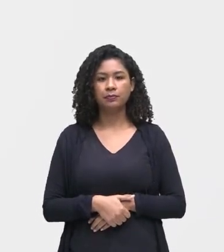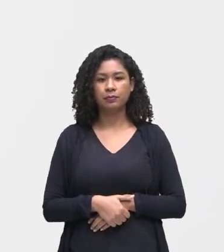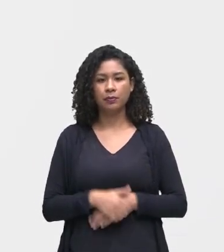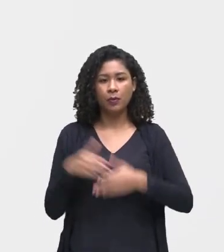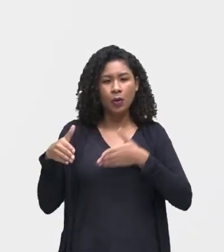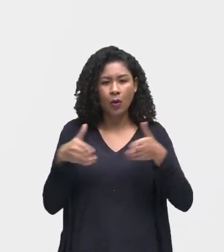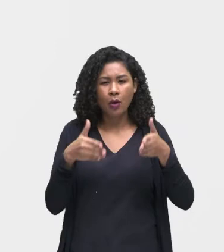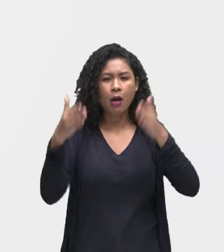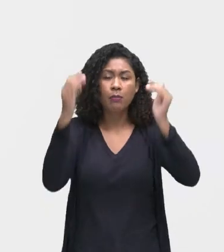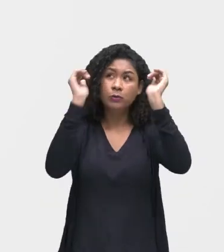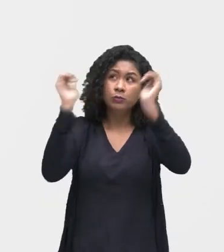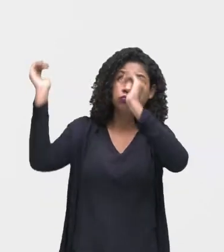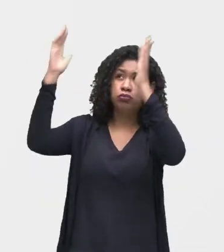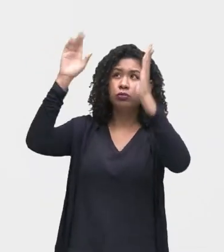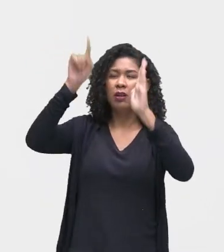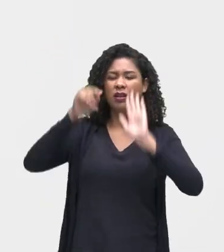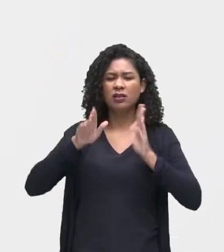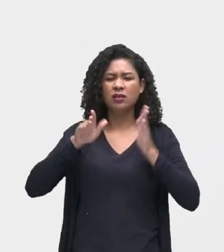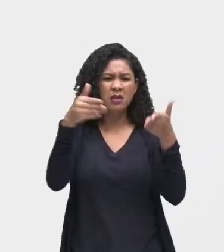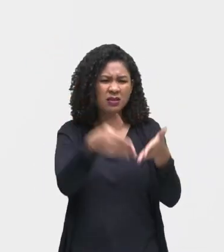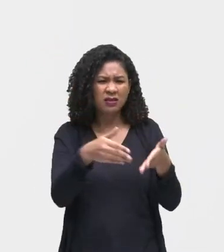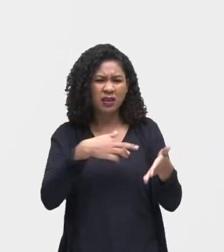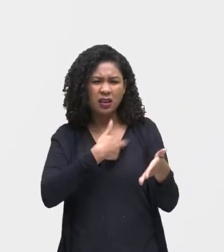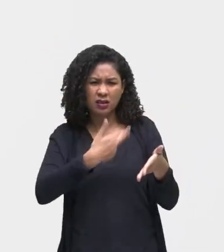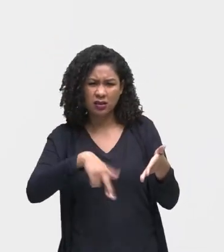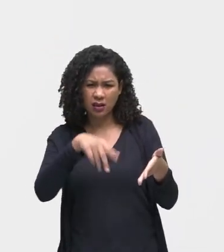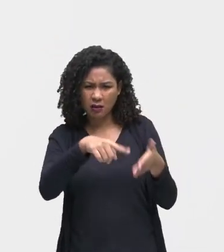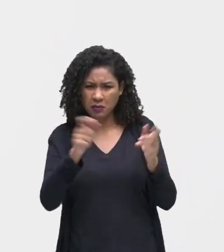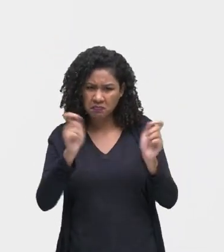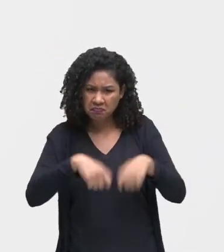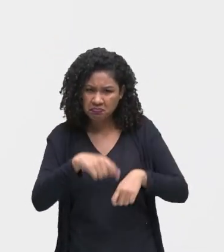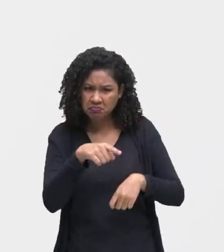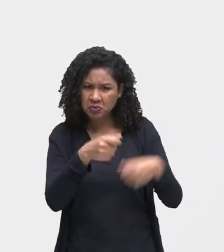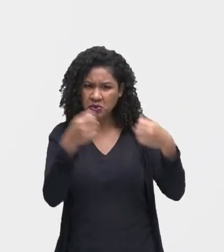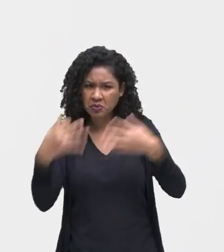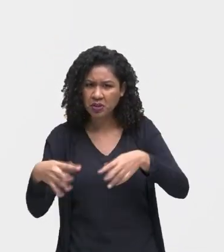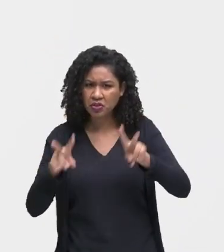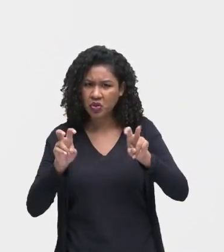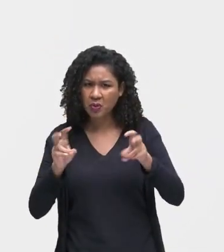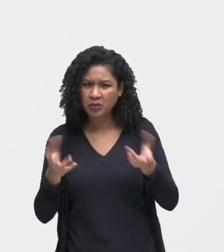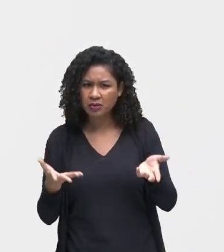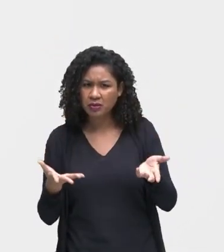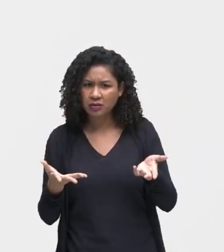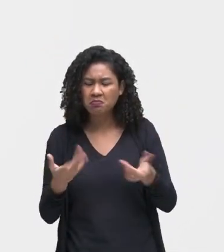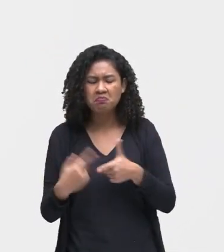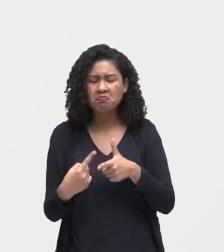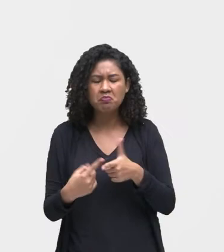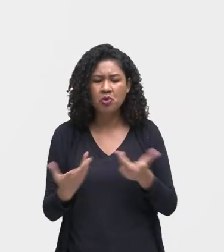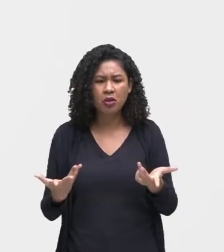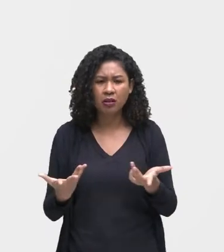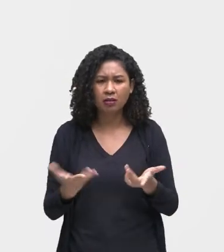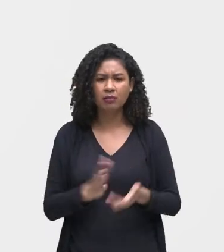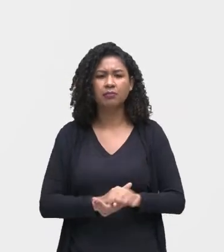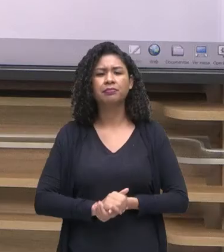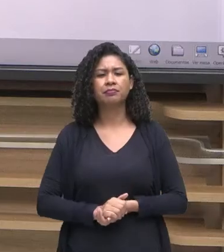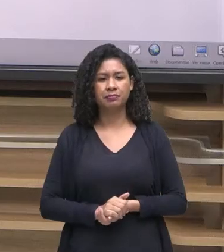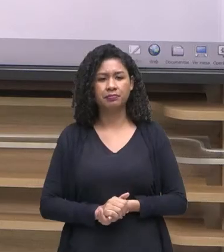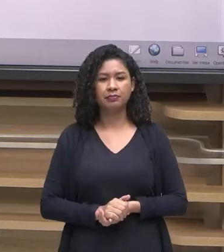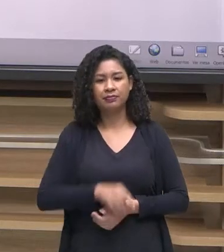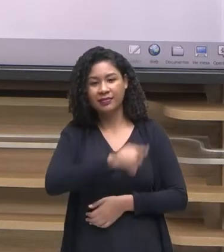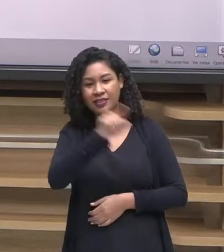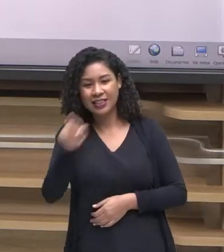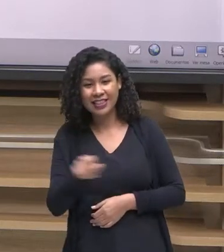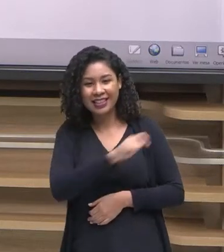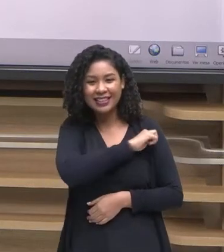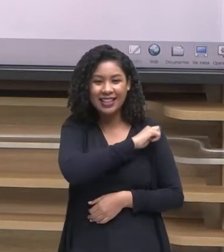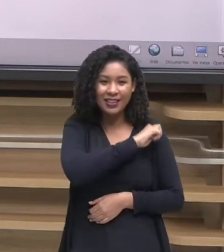transcendência é a exclusividade das religiões? É só as religiões que podem falar sobre transcendência? E por quê? Bem, meu aluno, minha cara